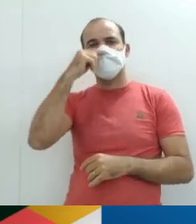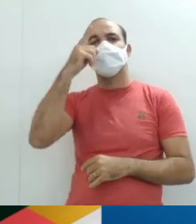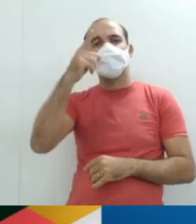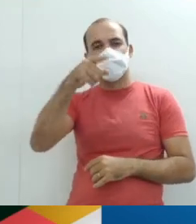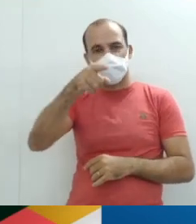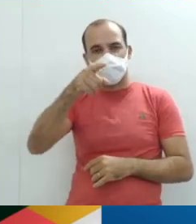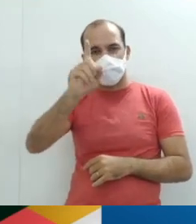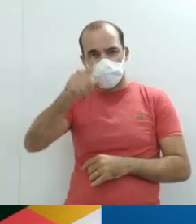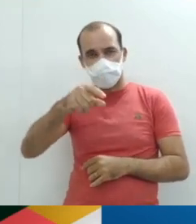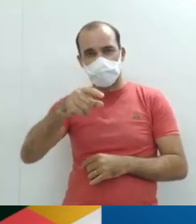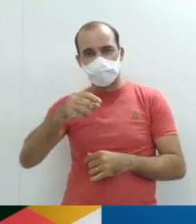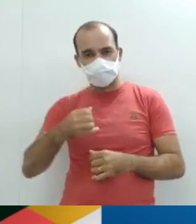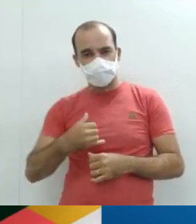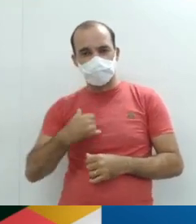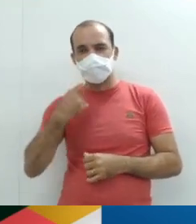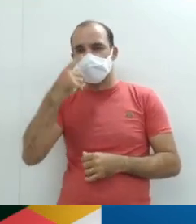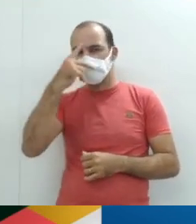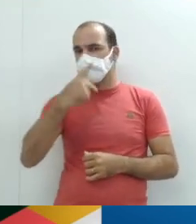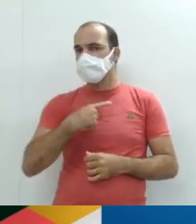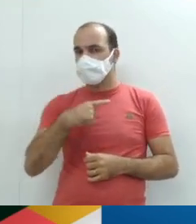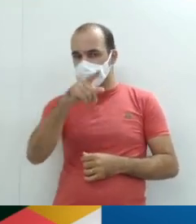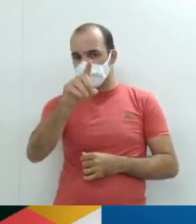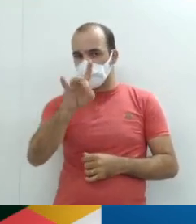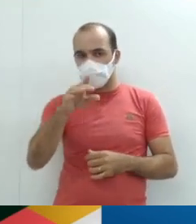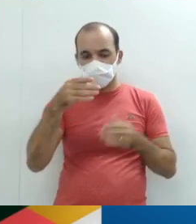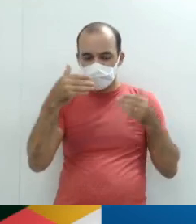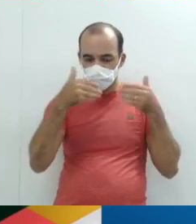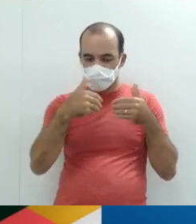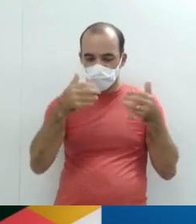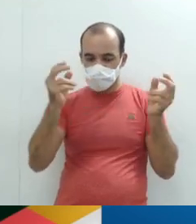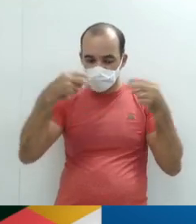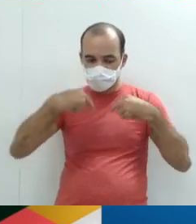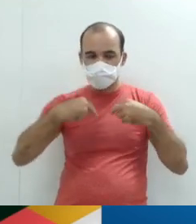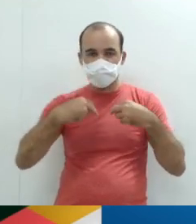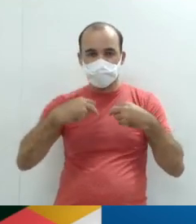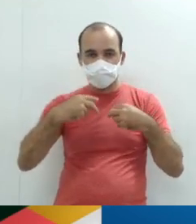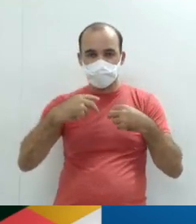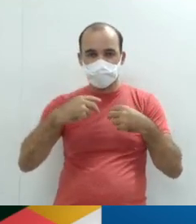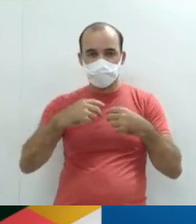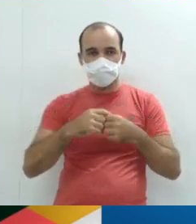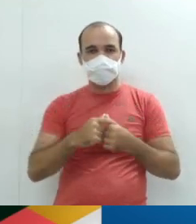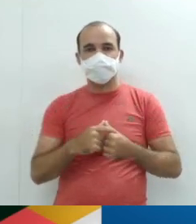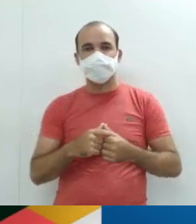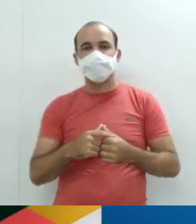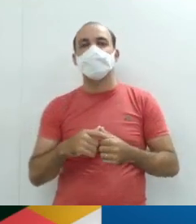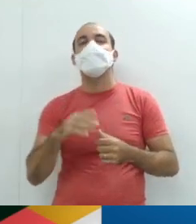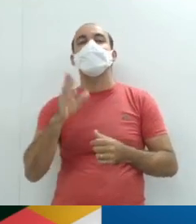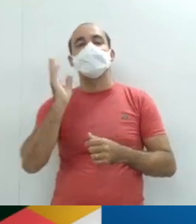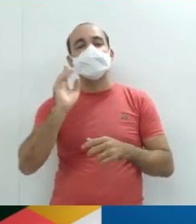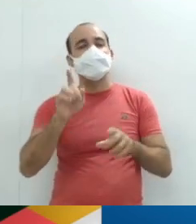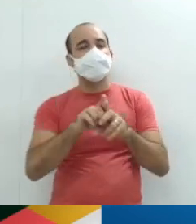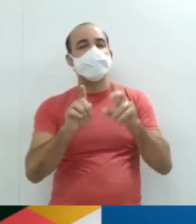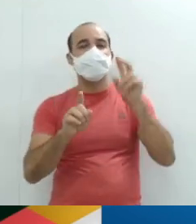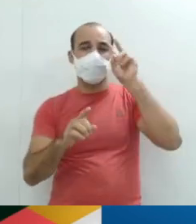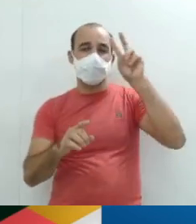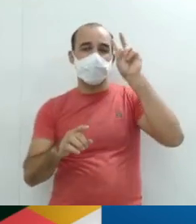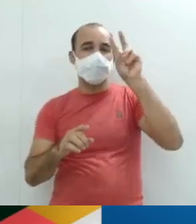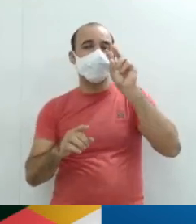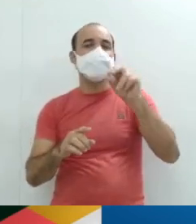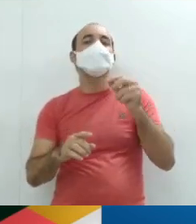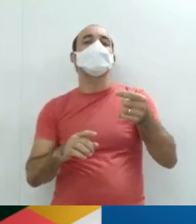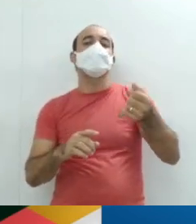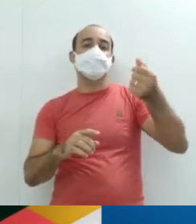paro e abro aqui um parêntese para lembrar o que nós estudamos lá na nossa primeira aula. Dá uma olhadinha